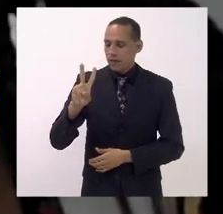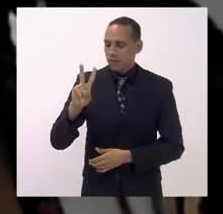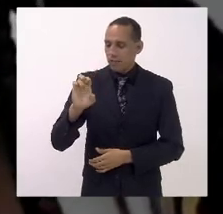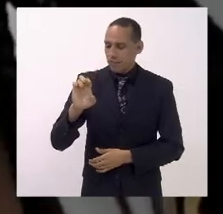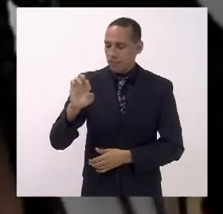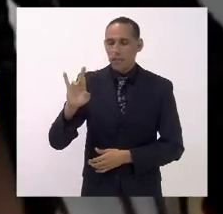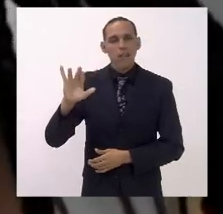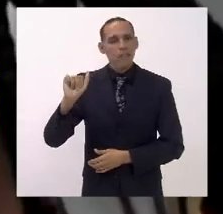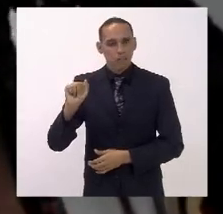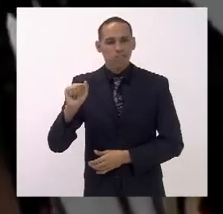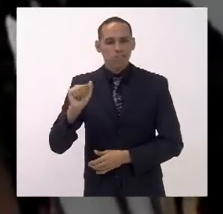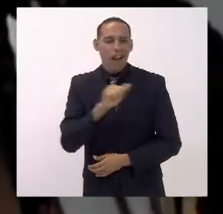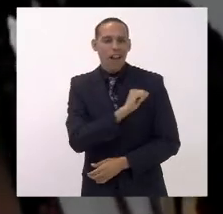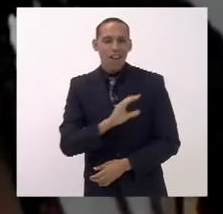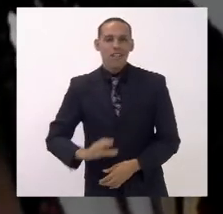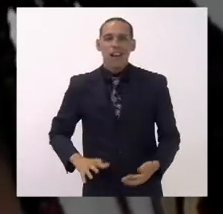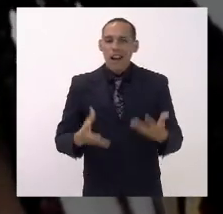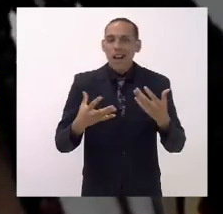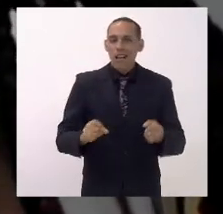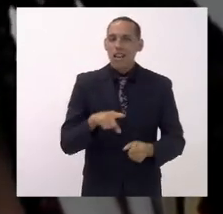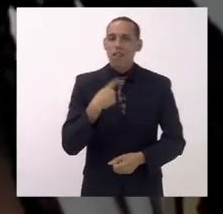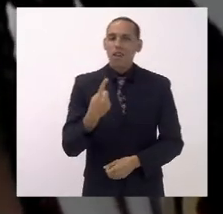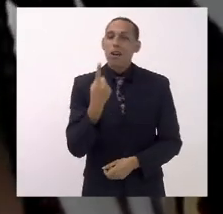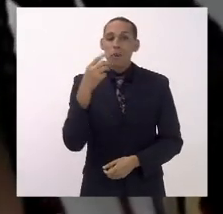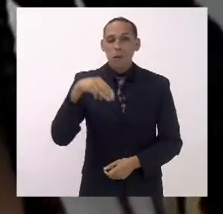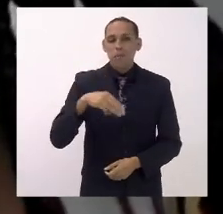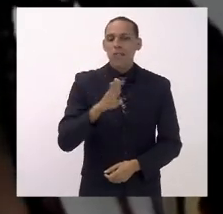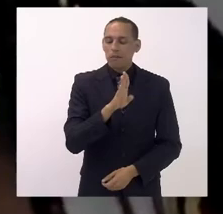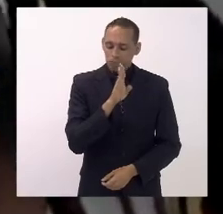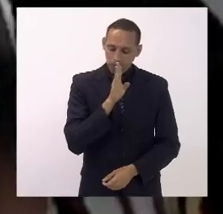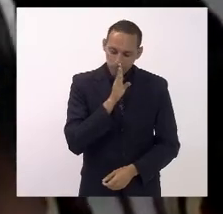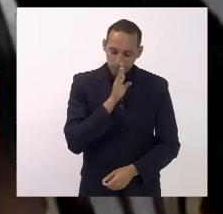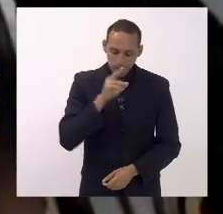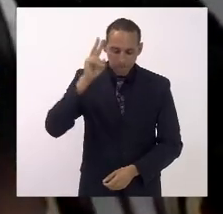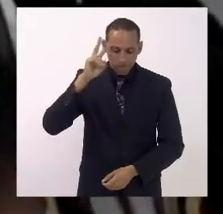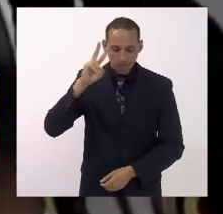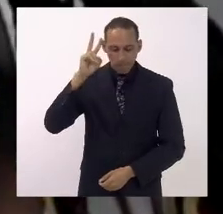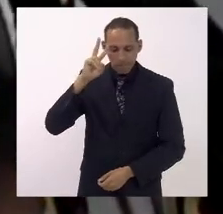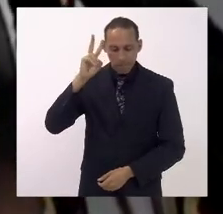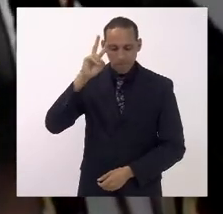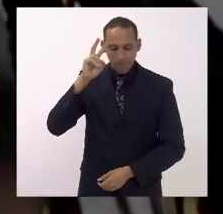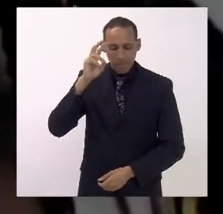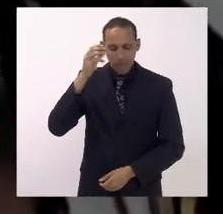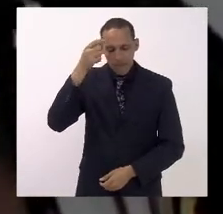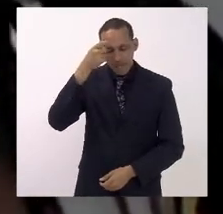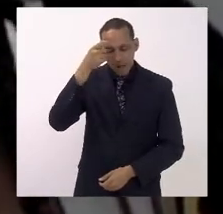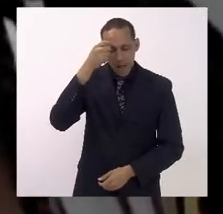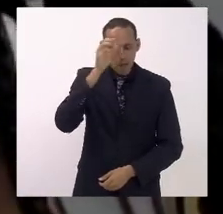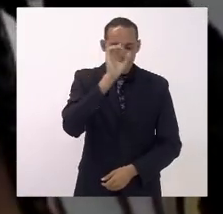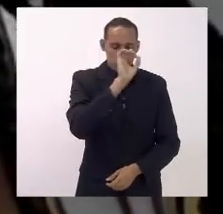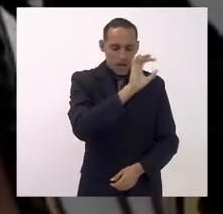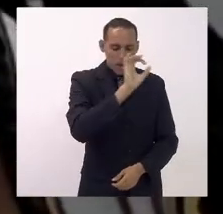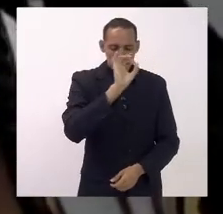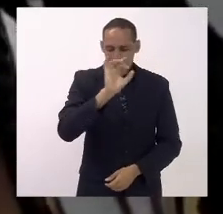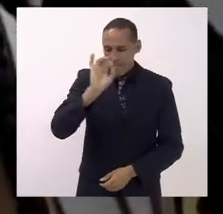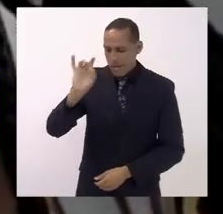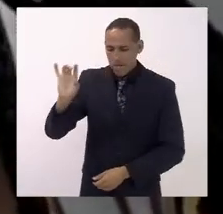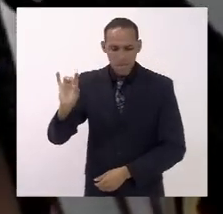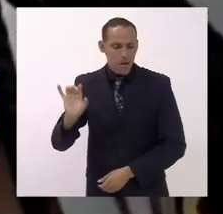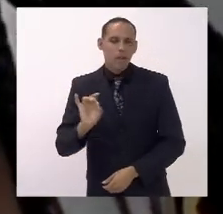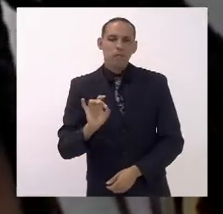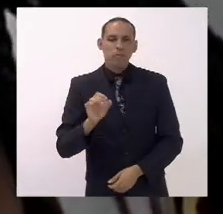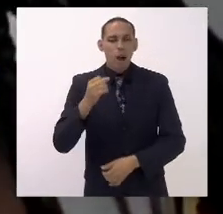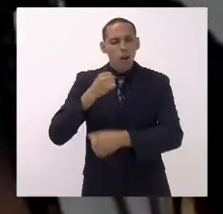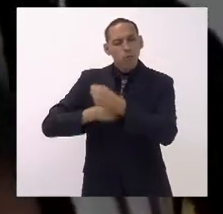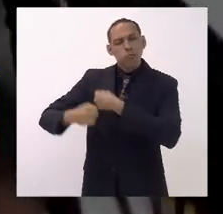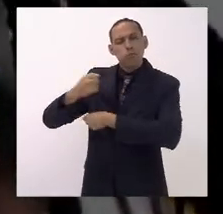de um minuto de silêncio em memória daquelas jovens vítimas. O fato ocorreu há 11